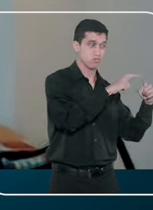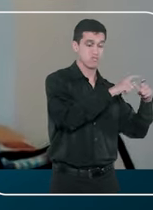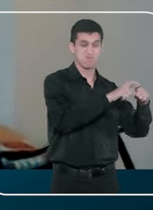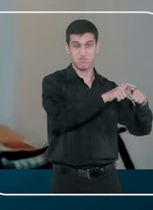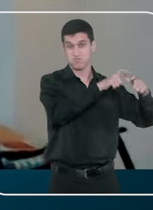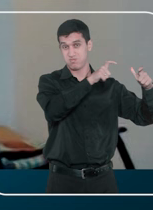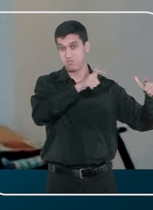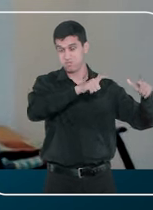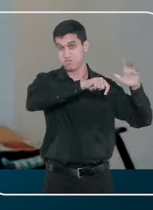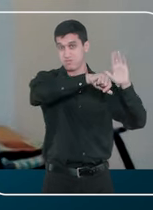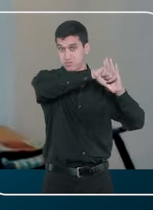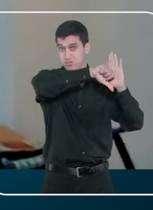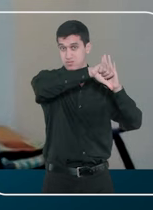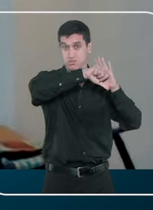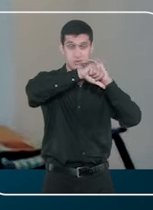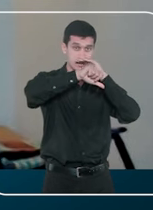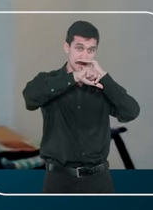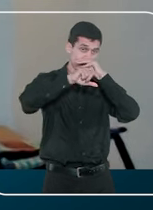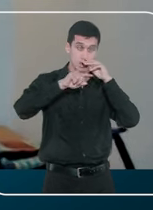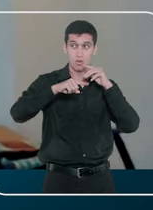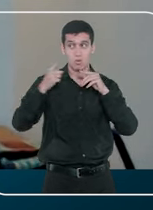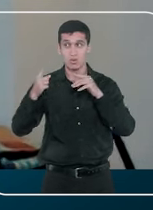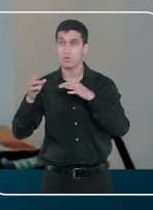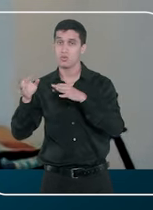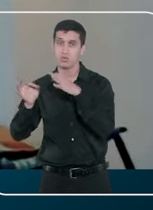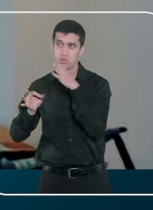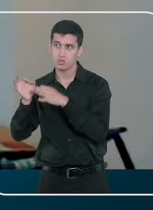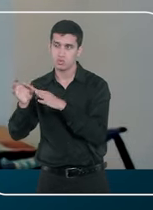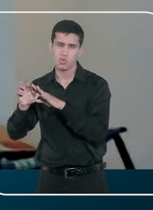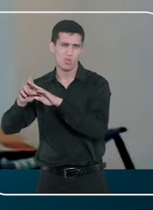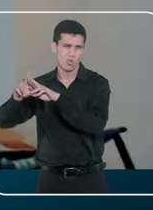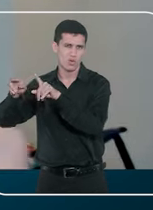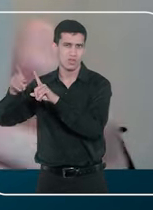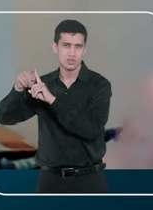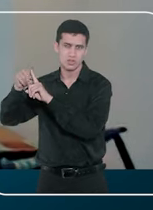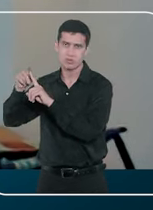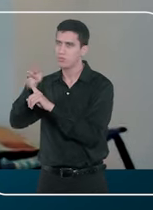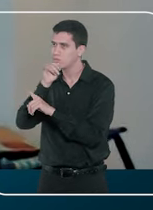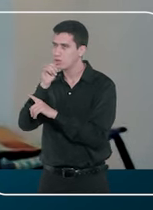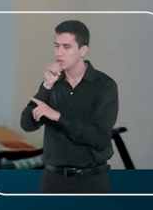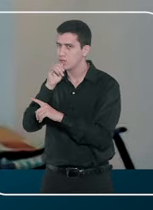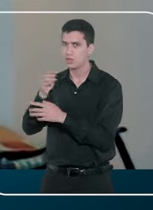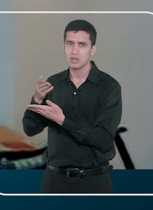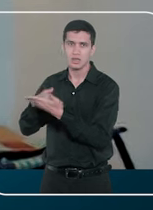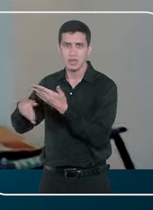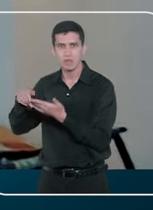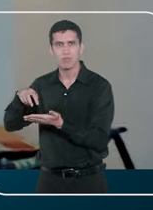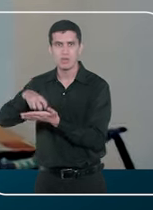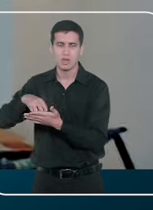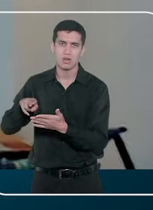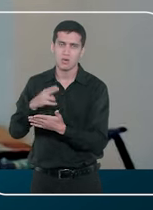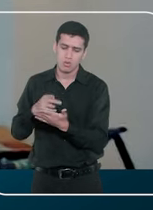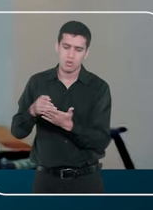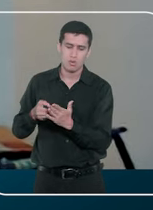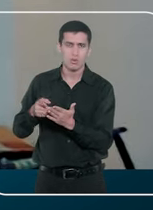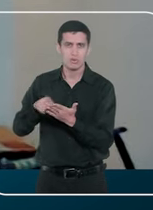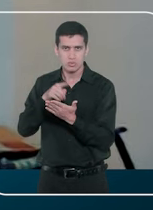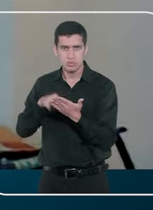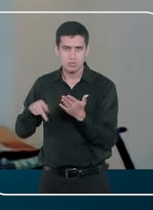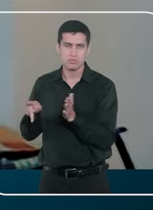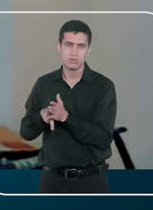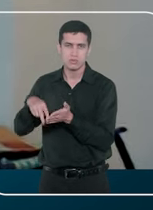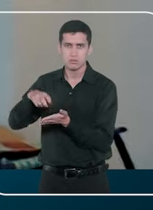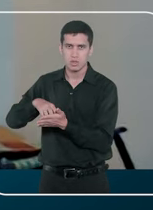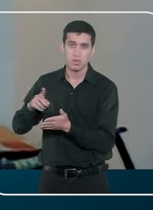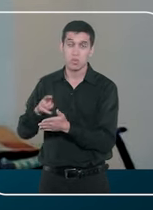aqui com outras figuras de justiça negociada, como temos na transação penal, suspensão condicional do processo, ou mesmo na novidade